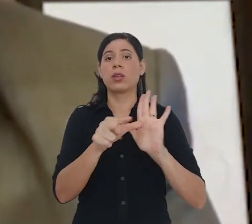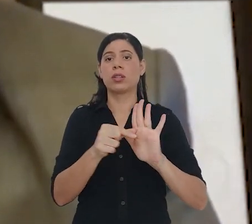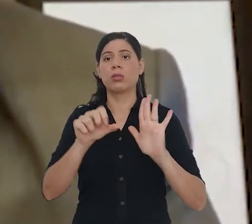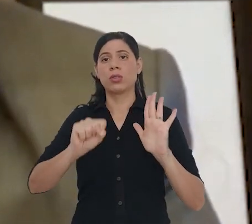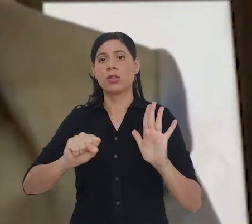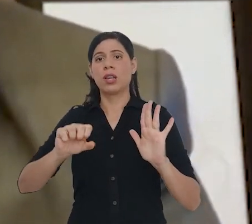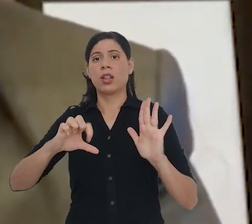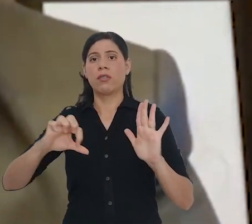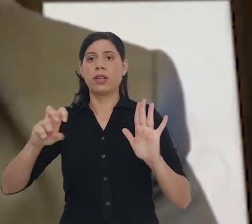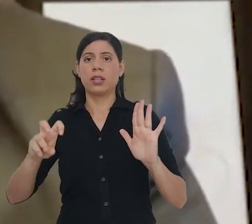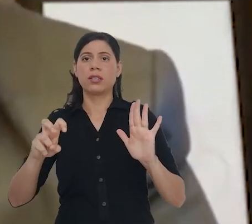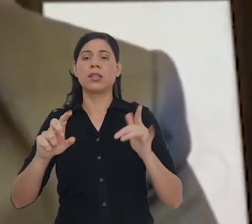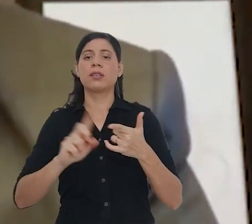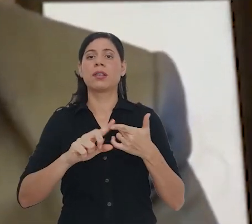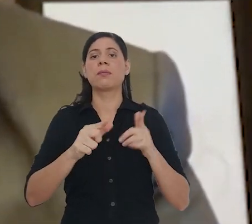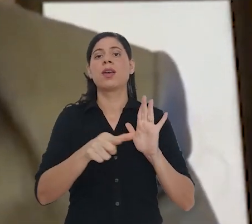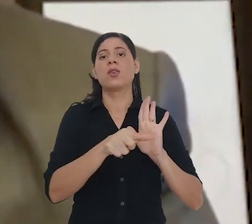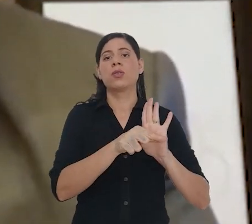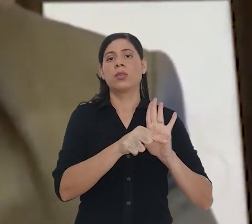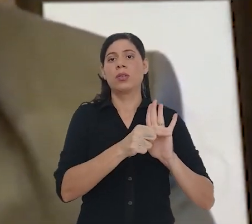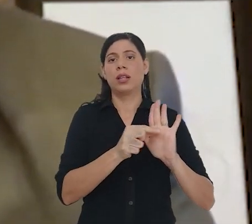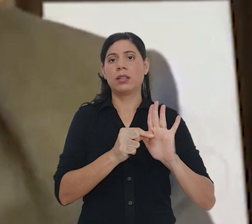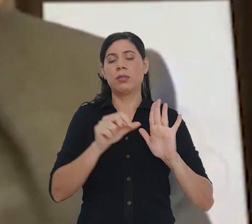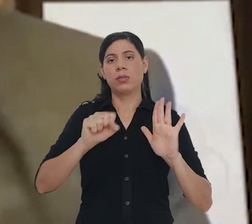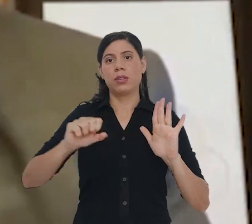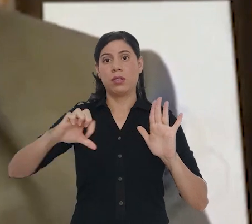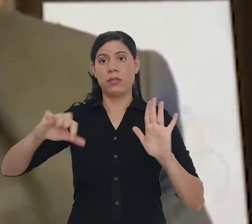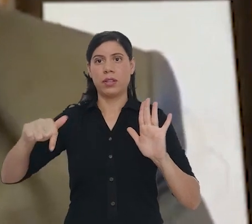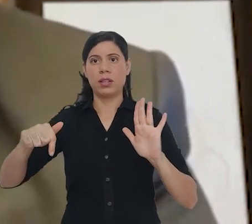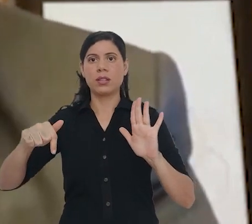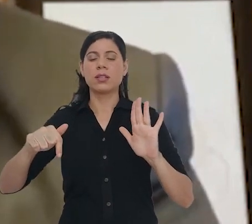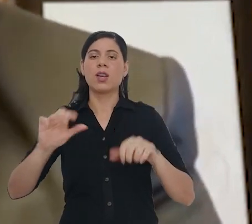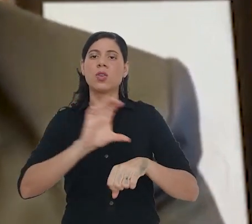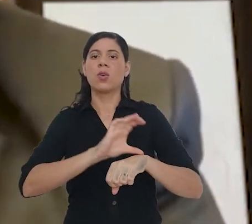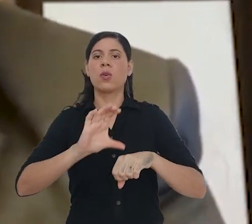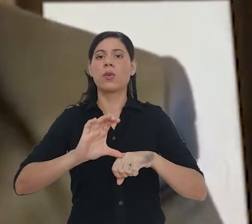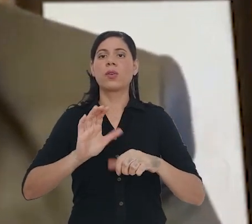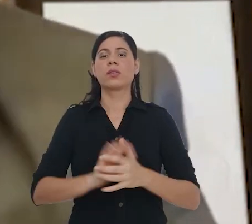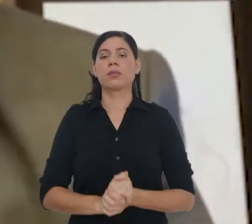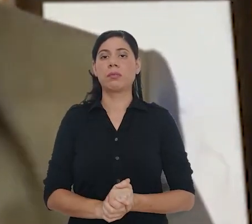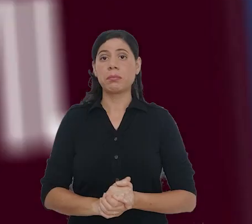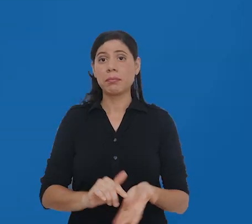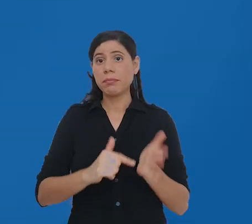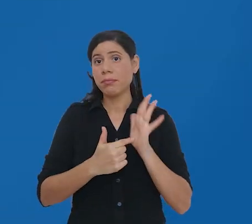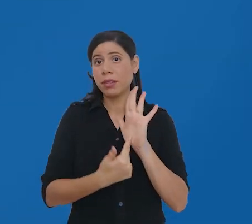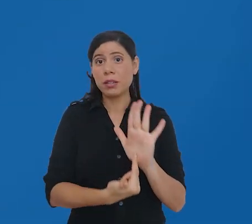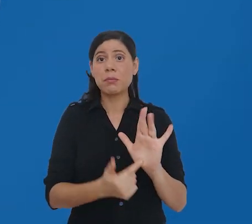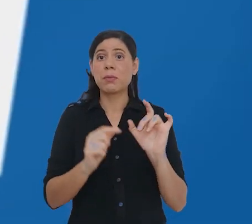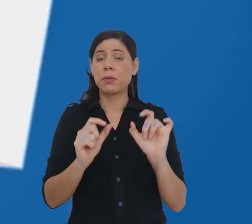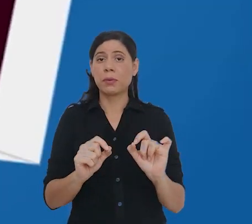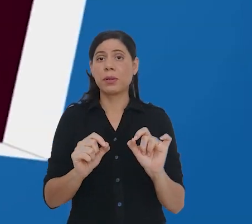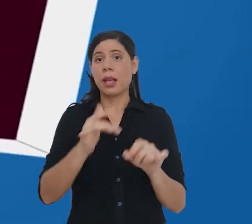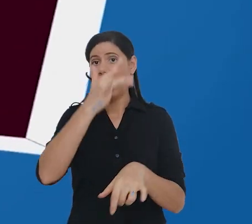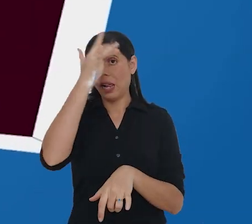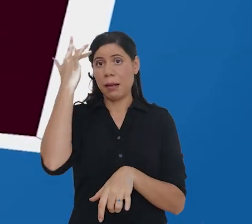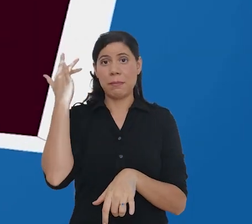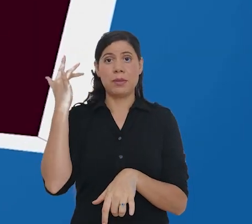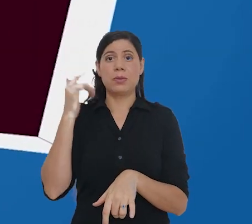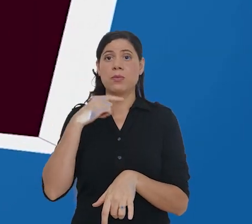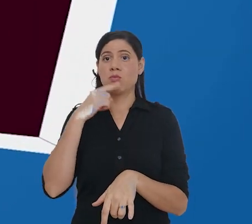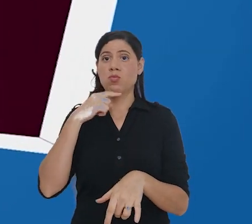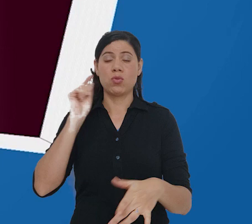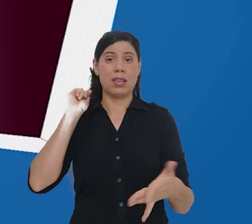artigos 895 e 897 do Código de Processo Civil, os quais estabelecem que